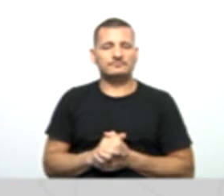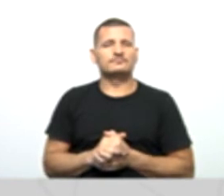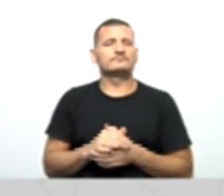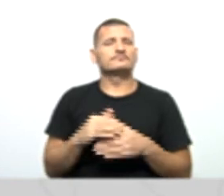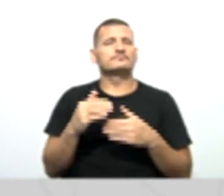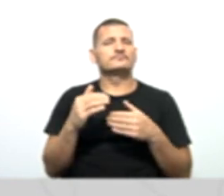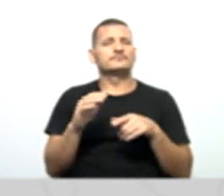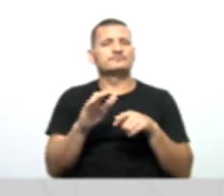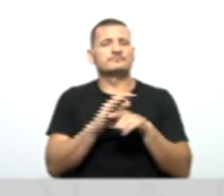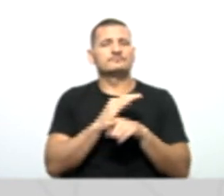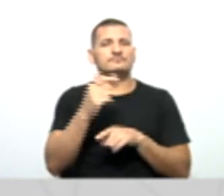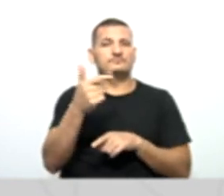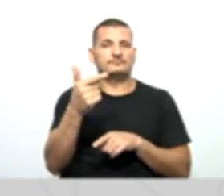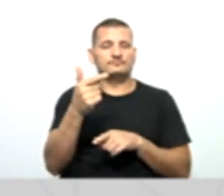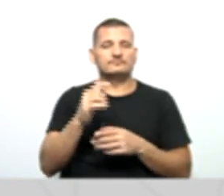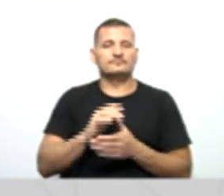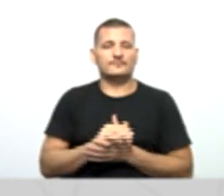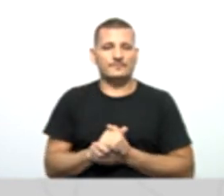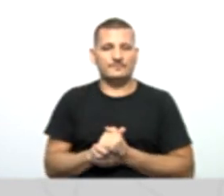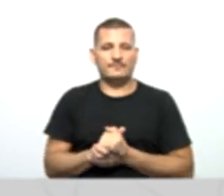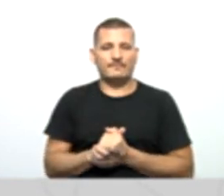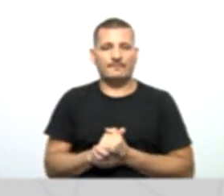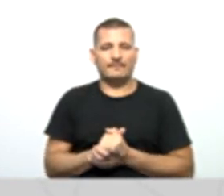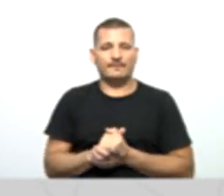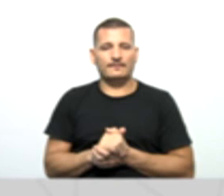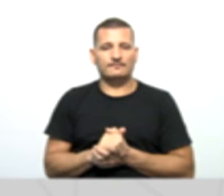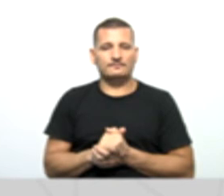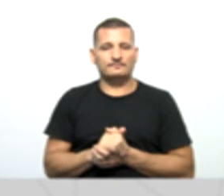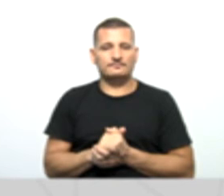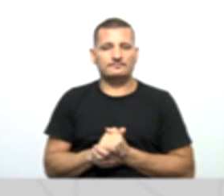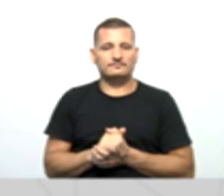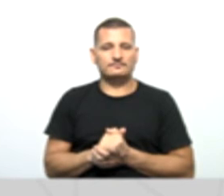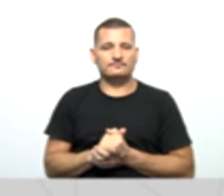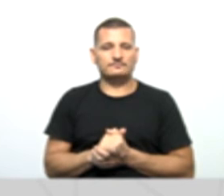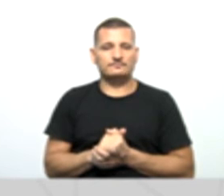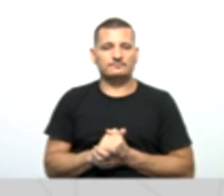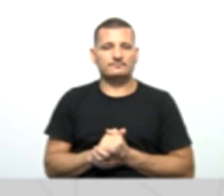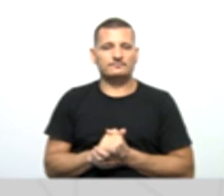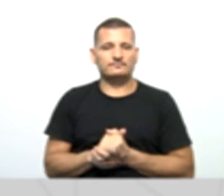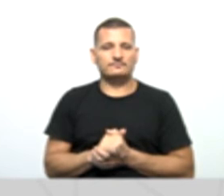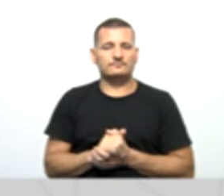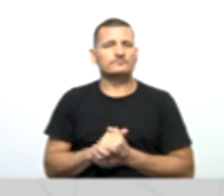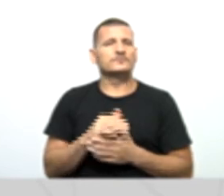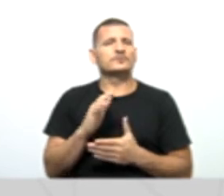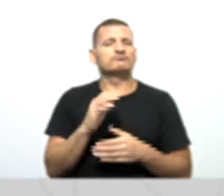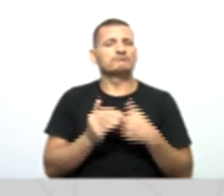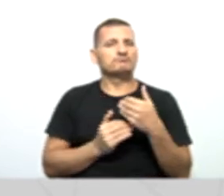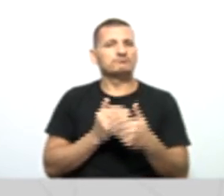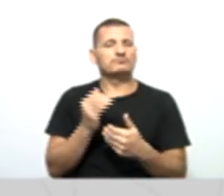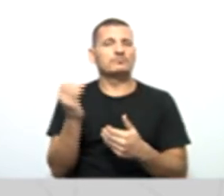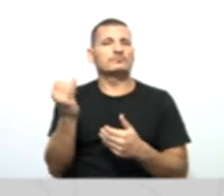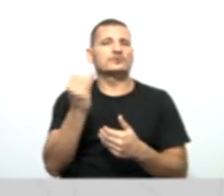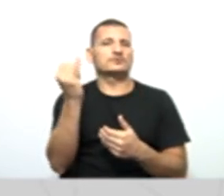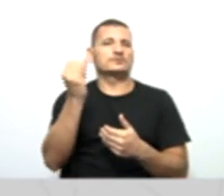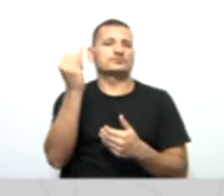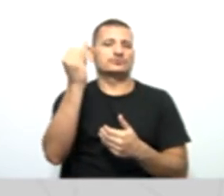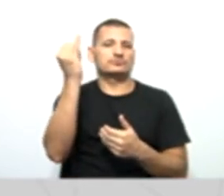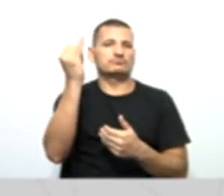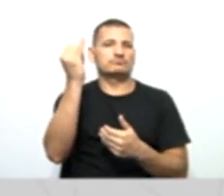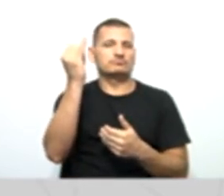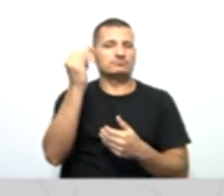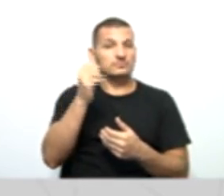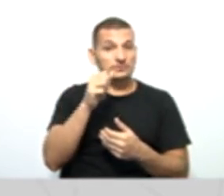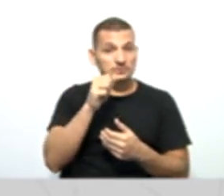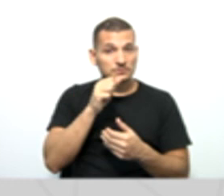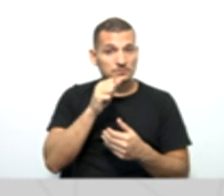Quais são... Questão número 2, tá, gente? Quais os passos importantes devem ser seguidos na elaboração do